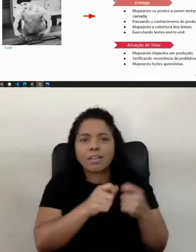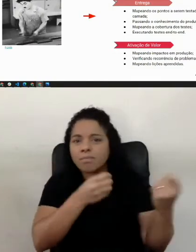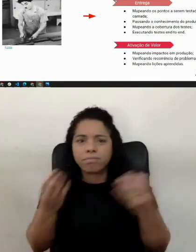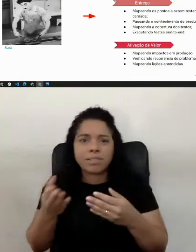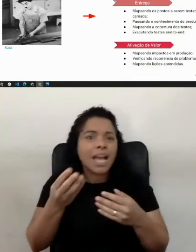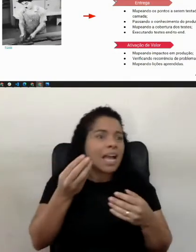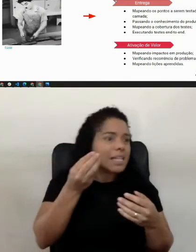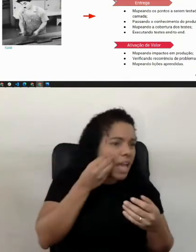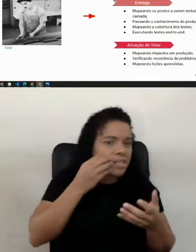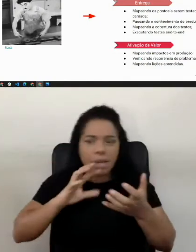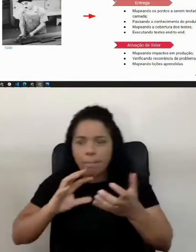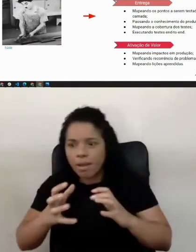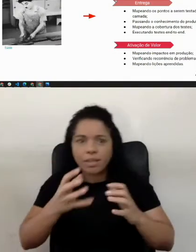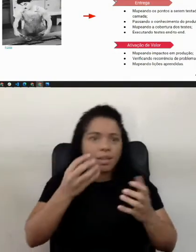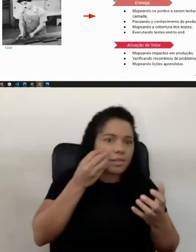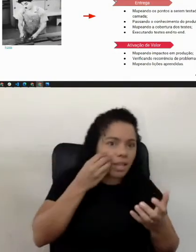testa bug,